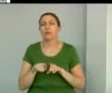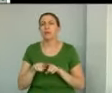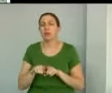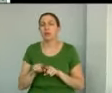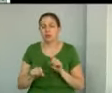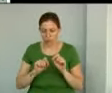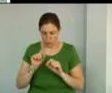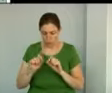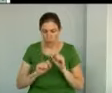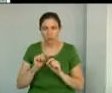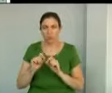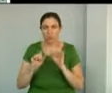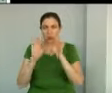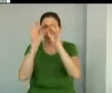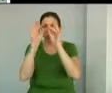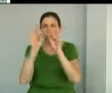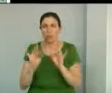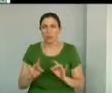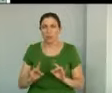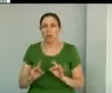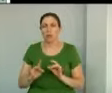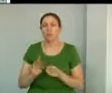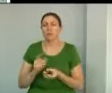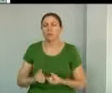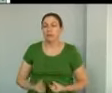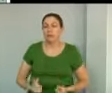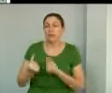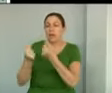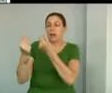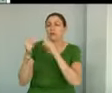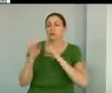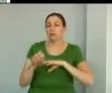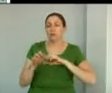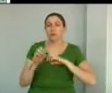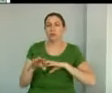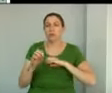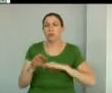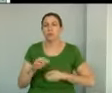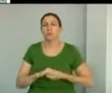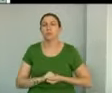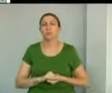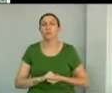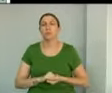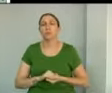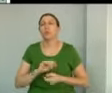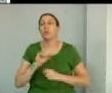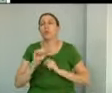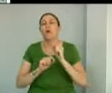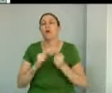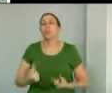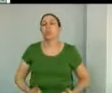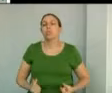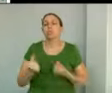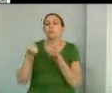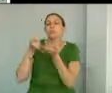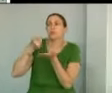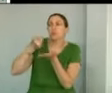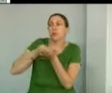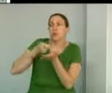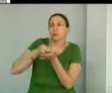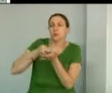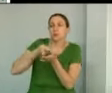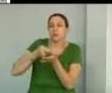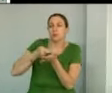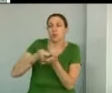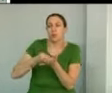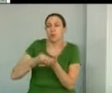dos gastos com educação. Na próxima, eu vou apresentar da saúde. Então, qual é a despesa obrigatória, o quanto, no mínimo, o município tem que